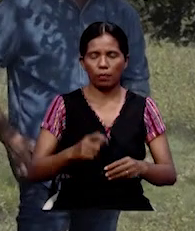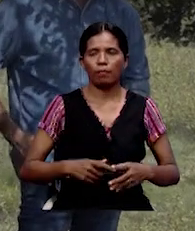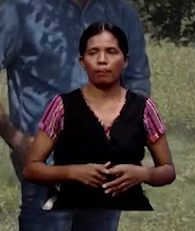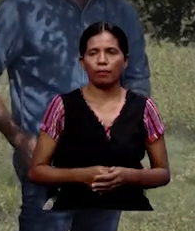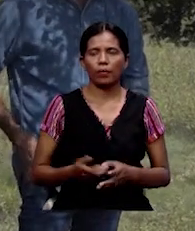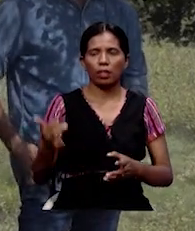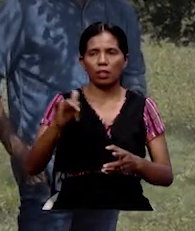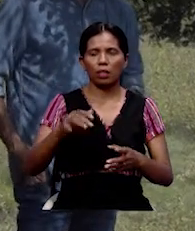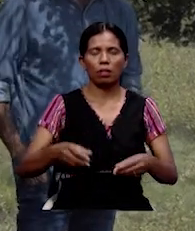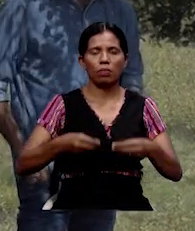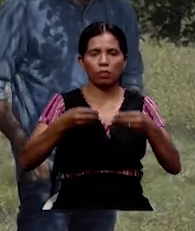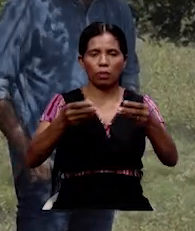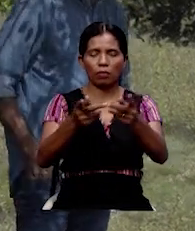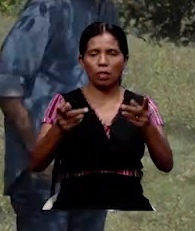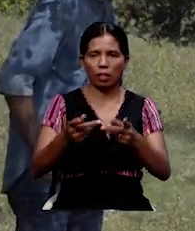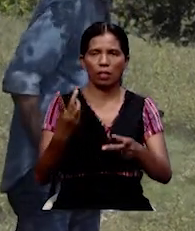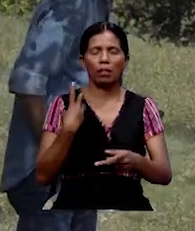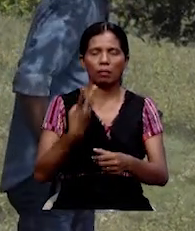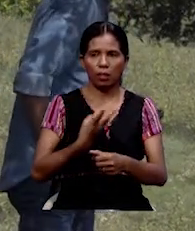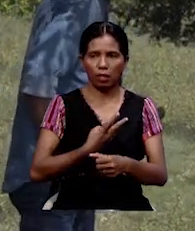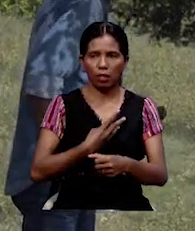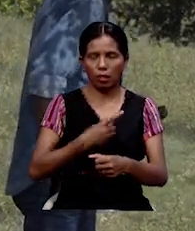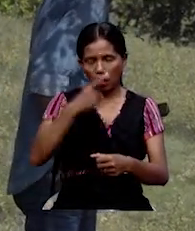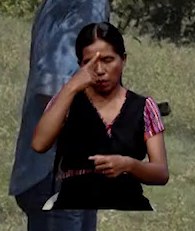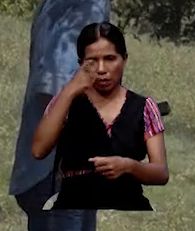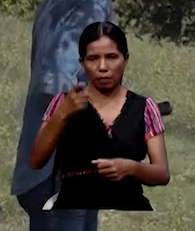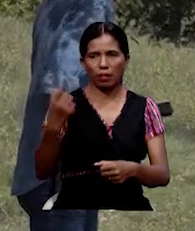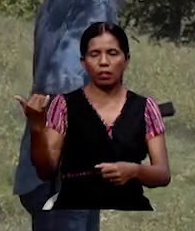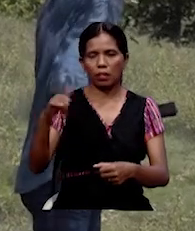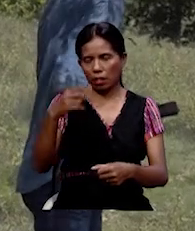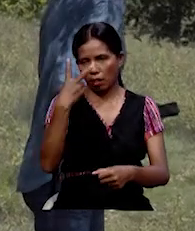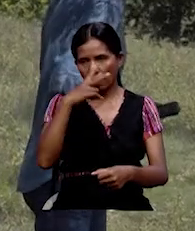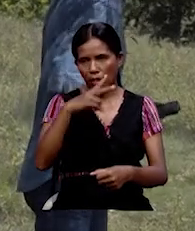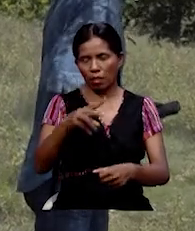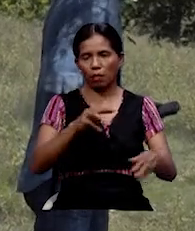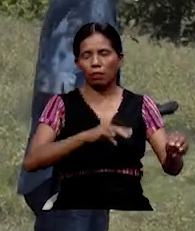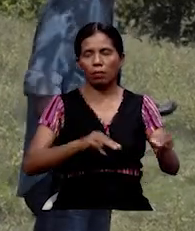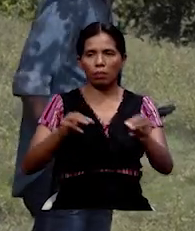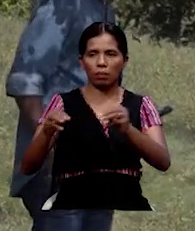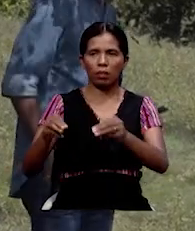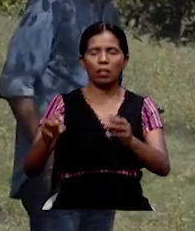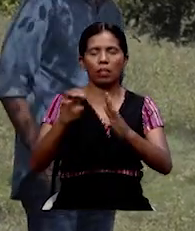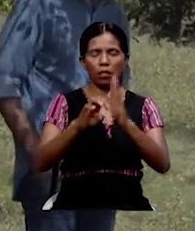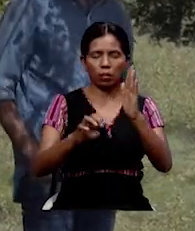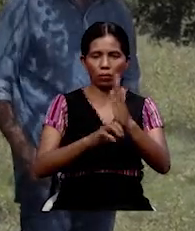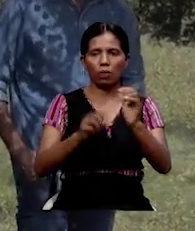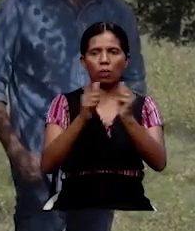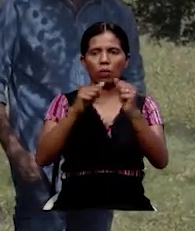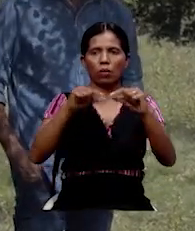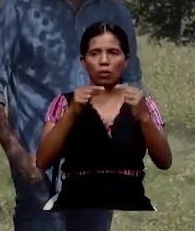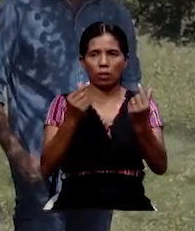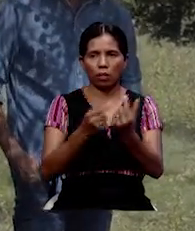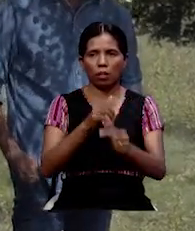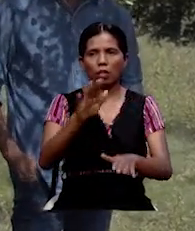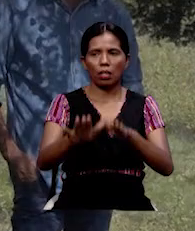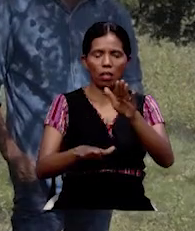Sira fo, fatin dané baita, tamba durante, sira have, movimento, estrutura, honi e equipa toma, bebe lau hene.